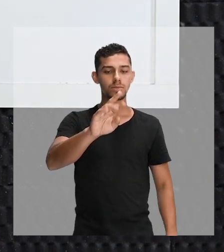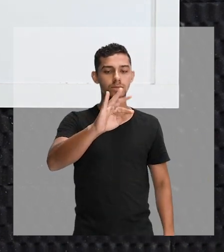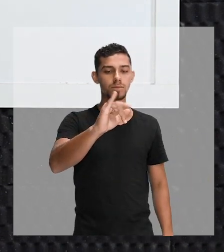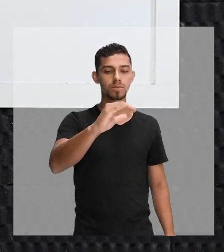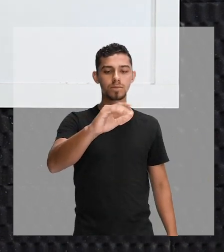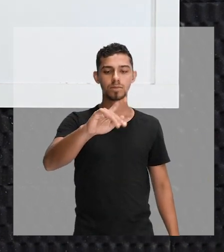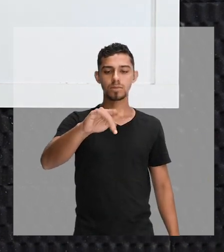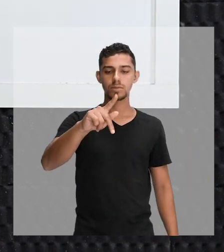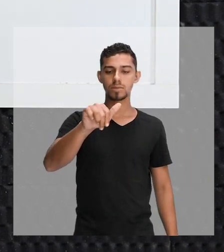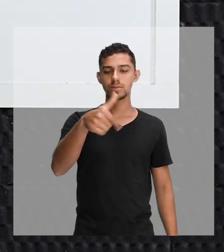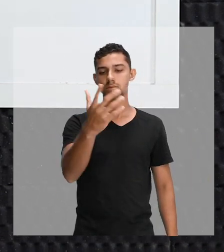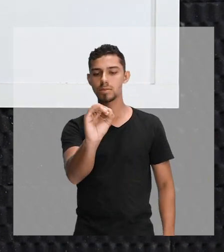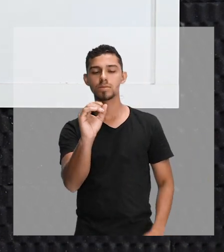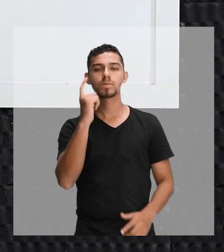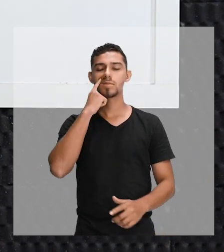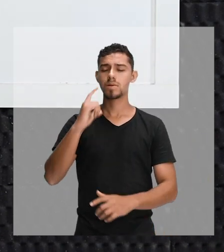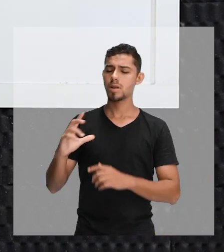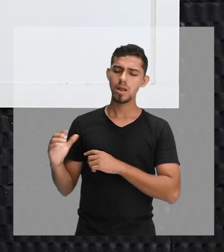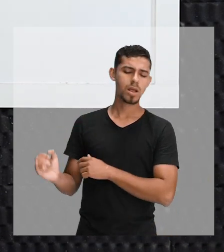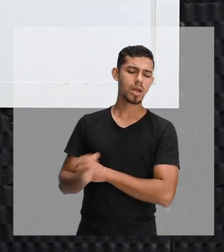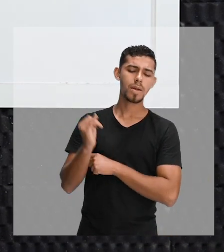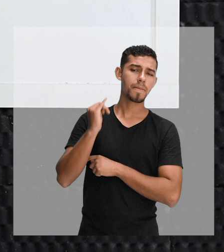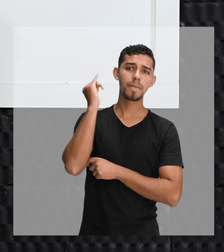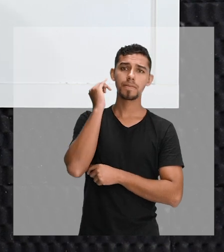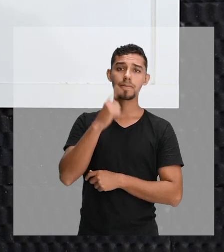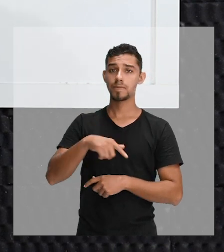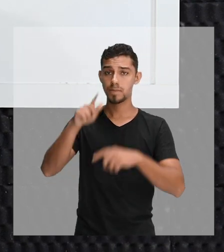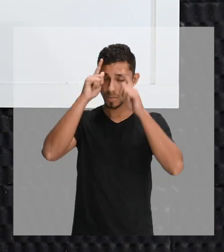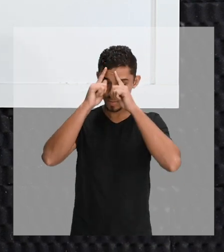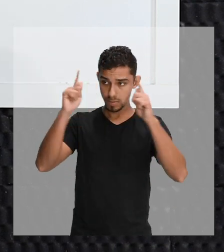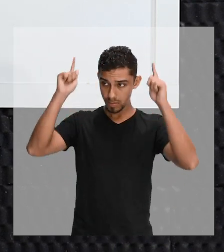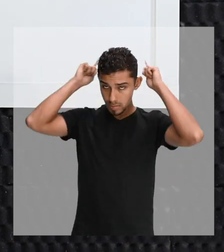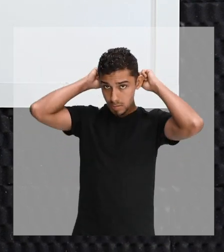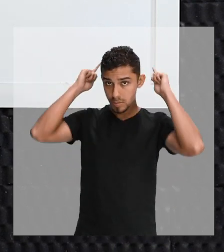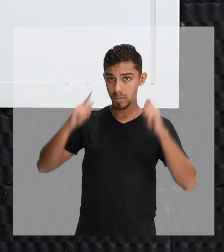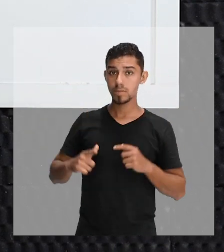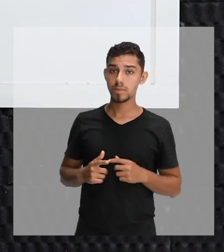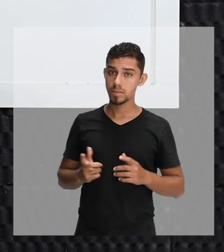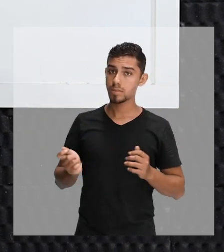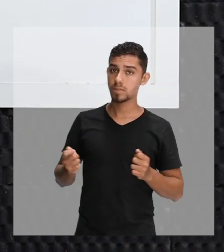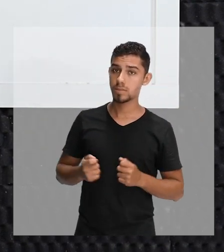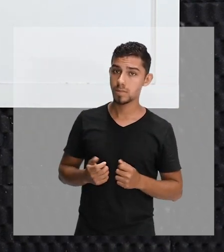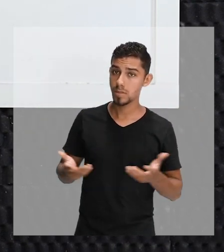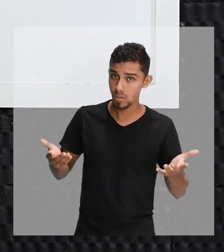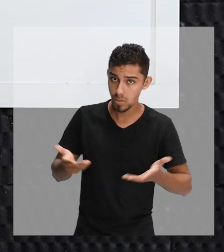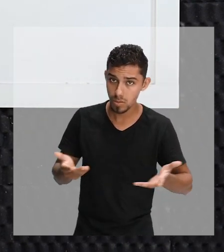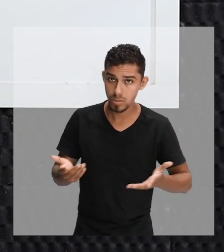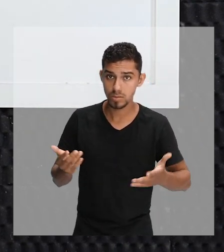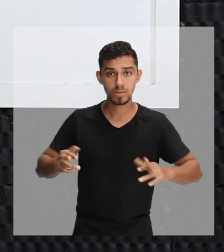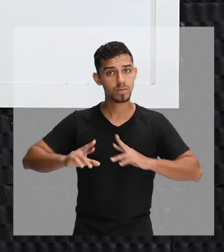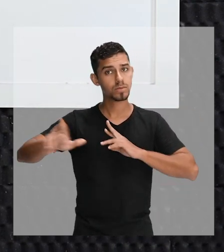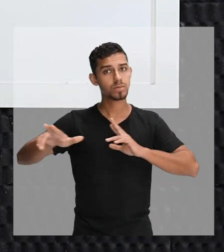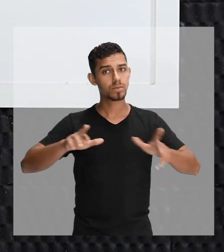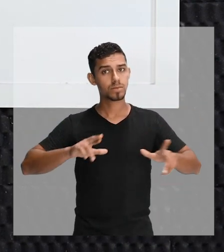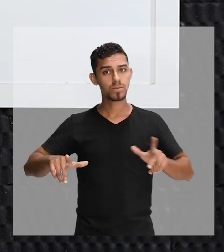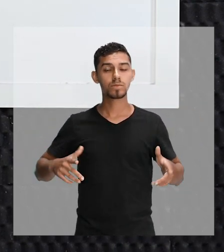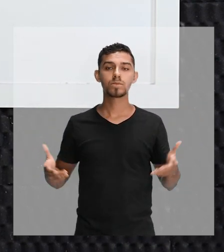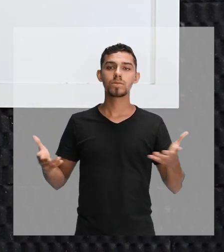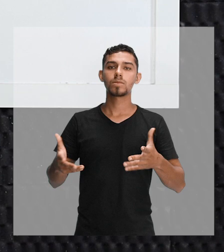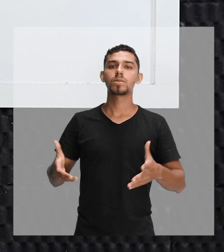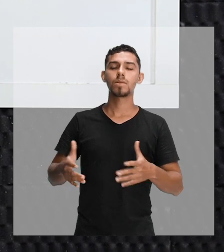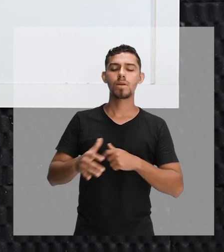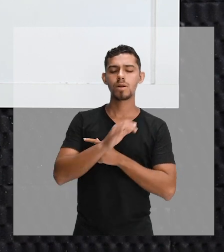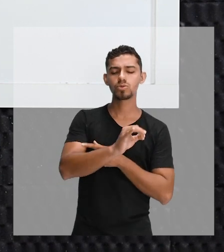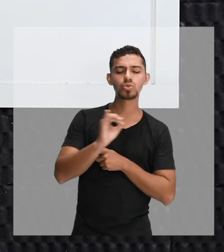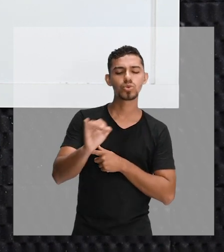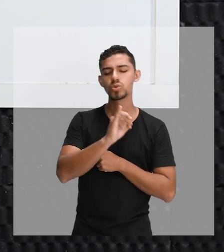fundamental. Obviamente, se você pegar lá entre os gregos, a participação era de um jeito, Hoje ela já é bem diferente. Hoje nós já temos